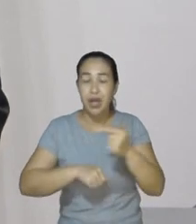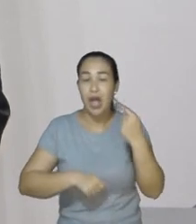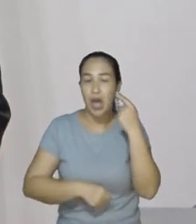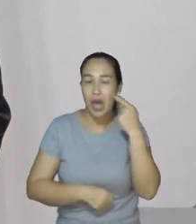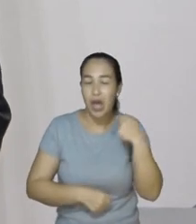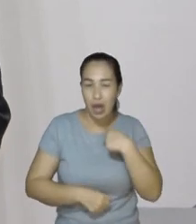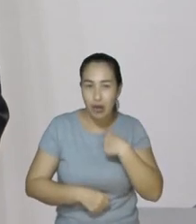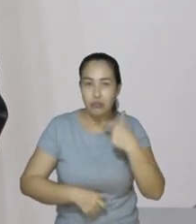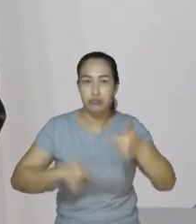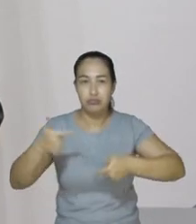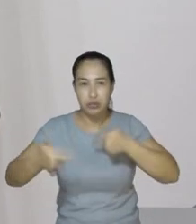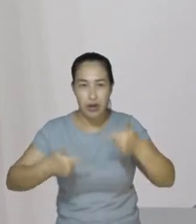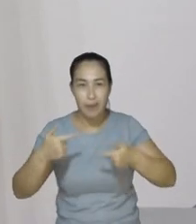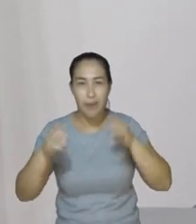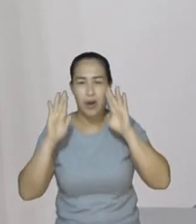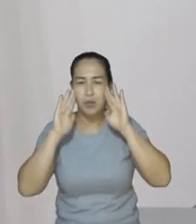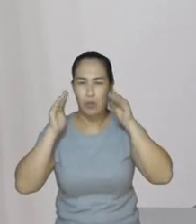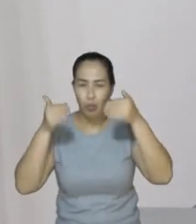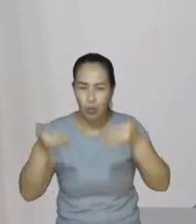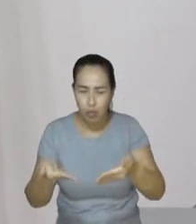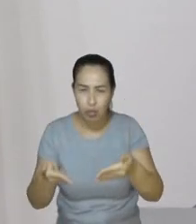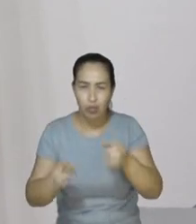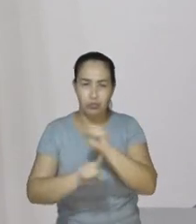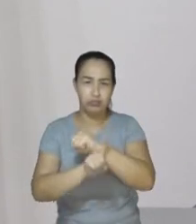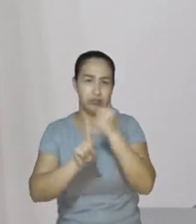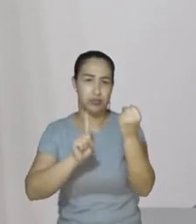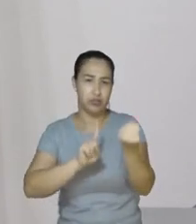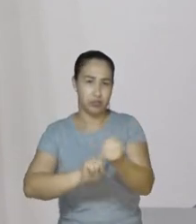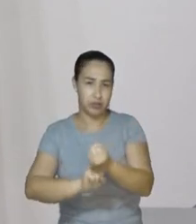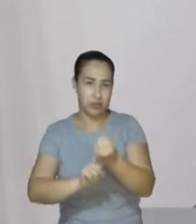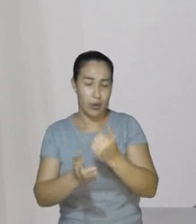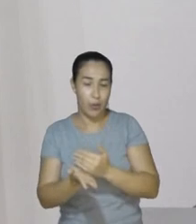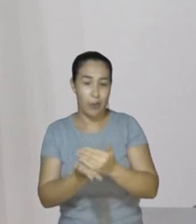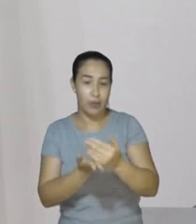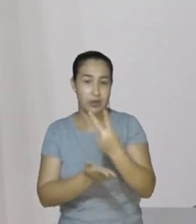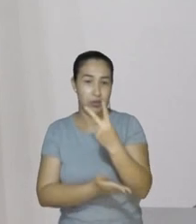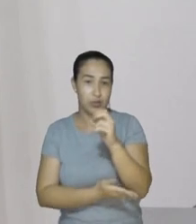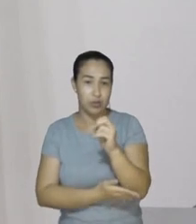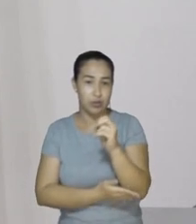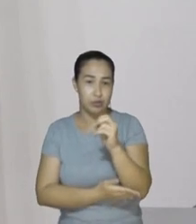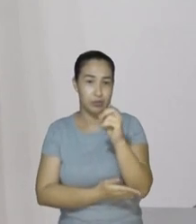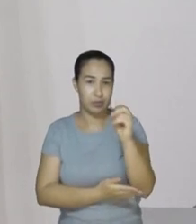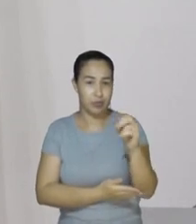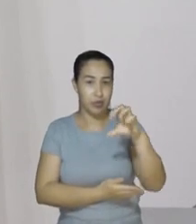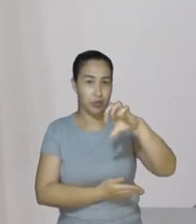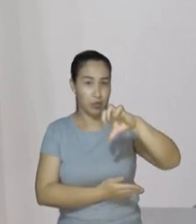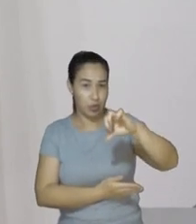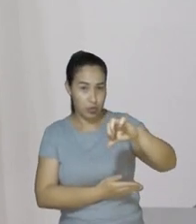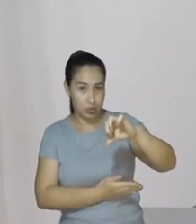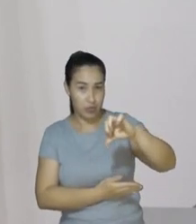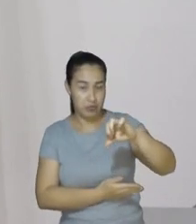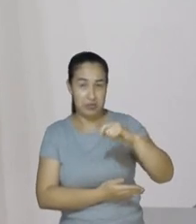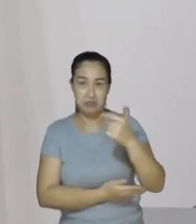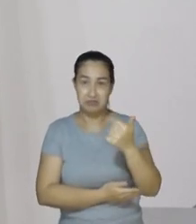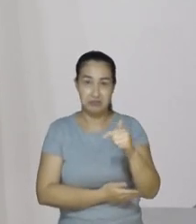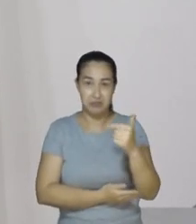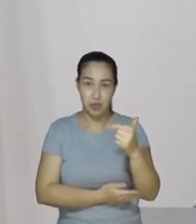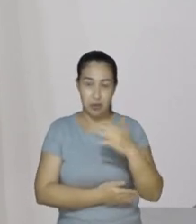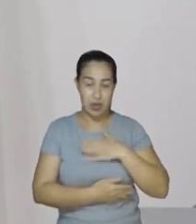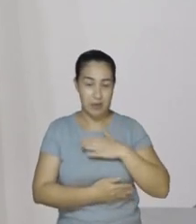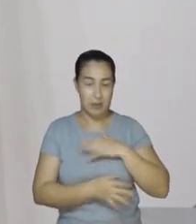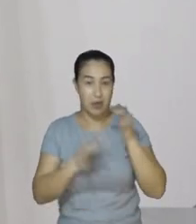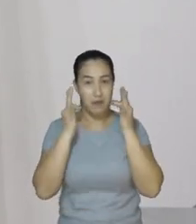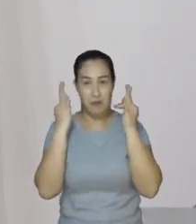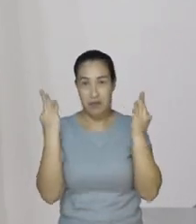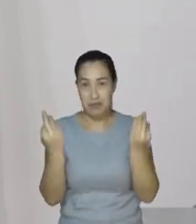Eu tenho um mandato voltado para o social. Eu, desde 2009, muito embora não tenha precedente na minha família, nem